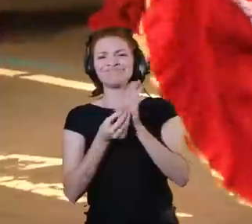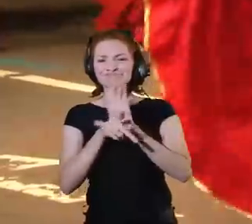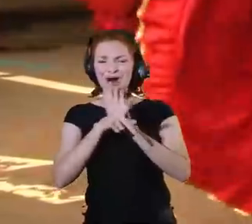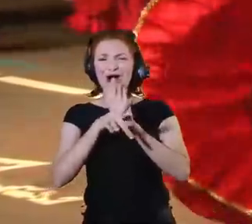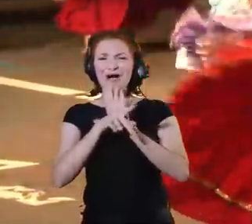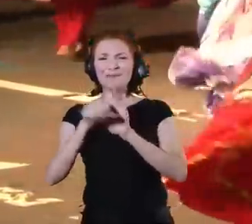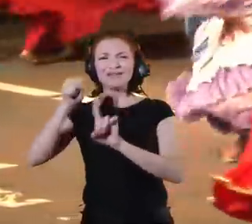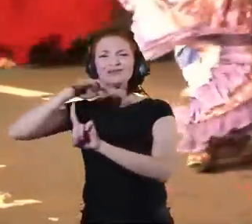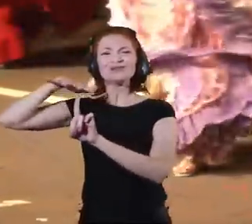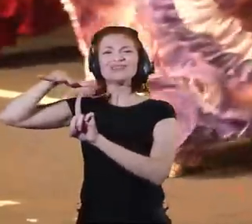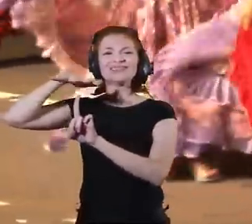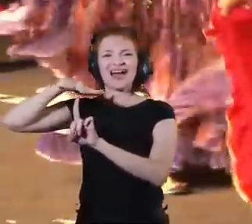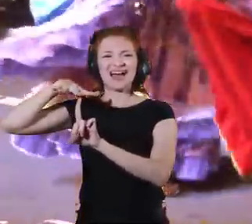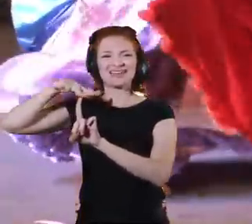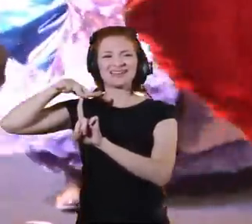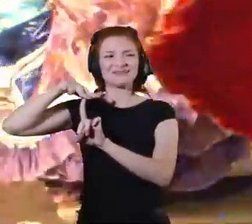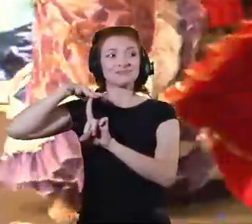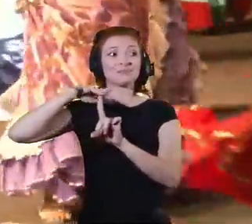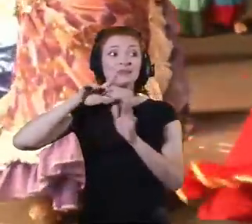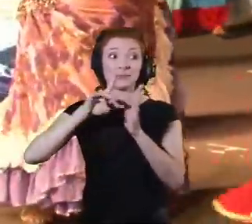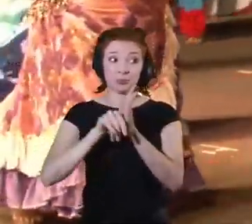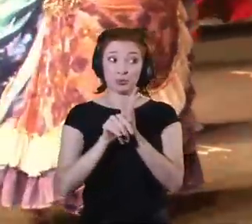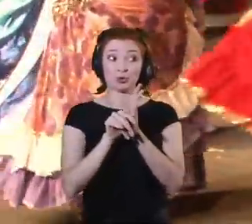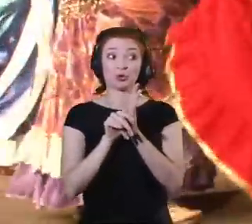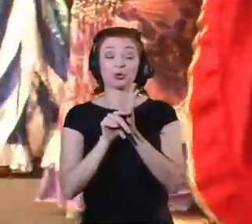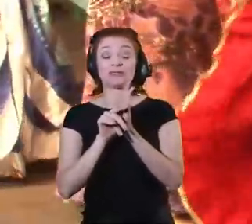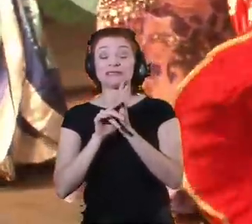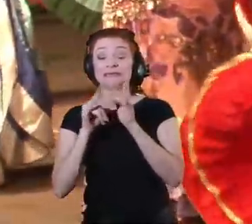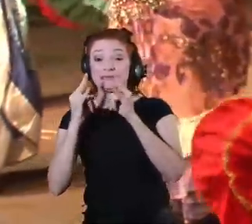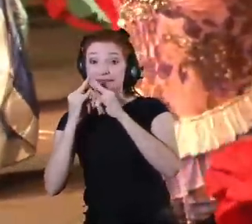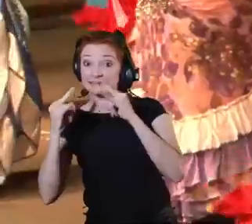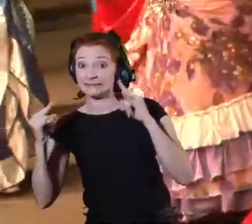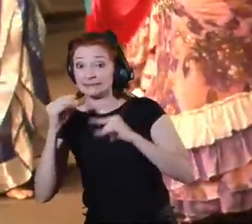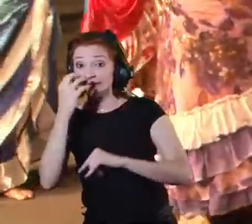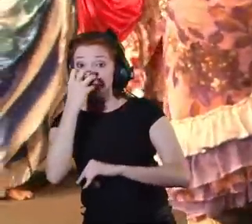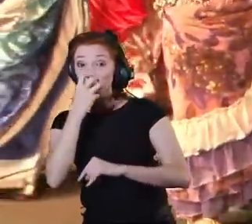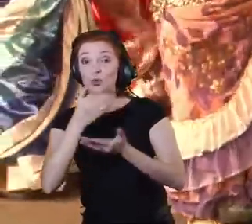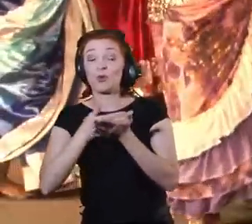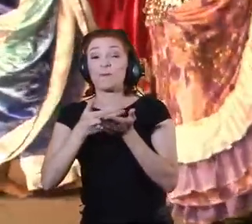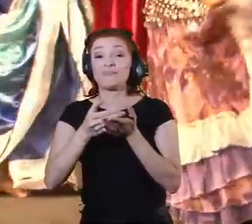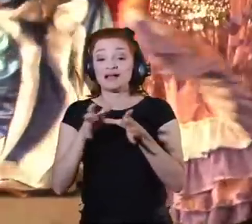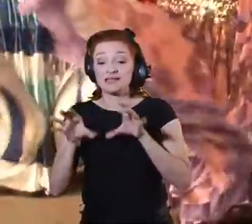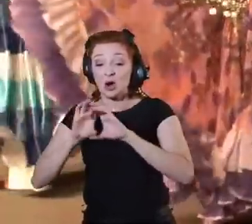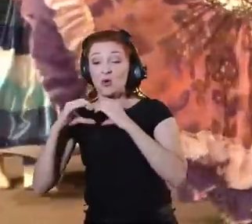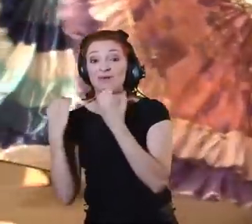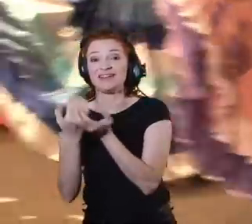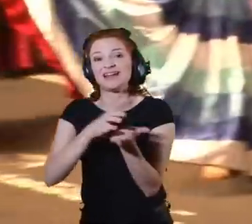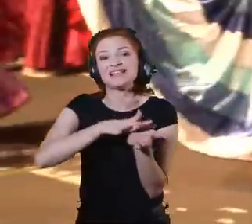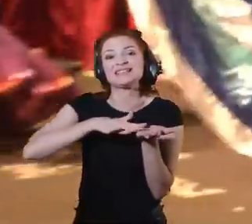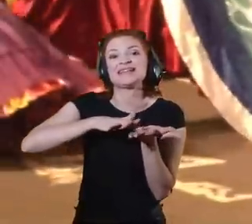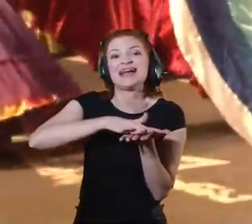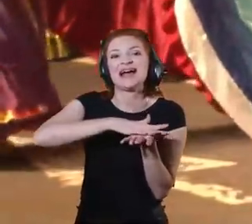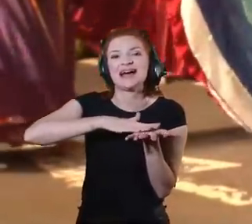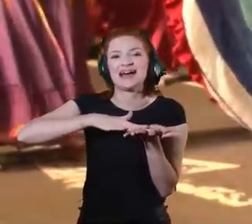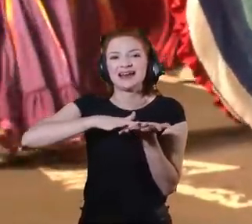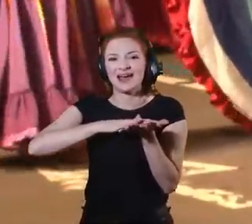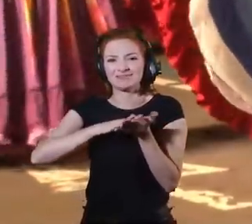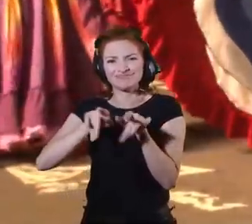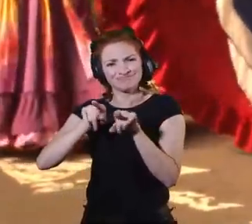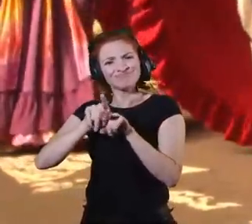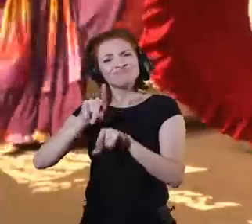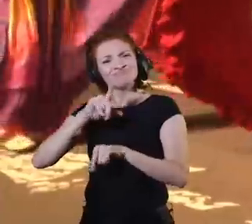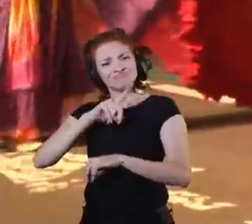sociedade. Em destaque, logo após o circo, a comunidade cigana, que também tem a sua